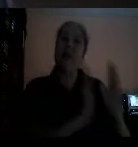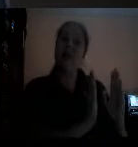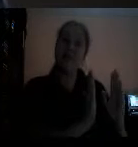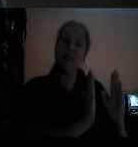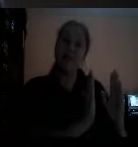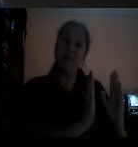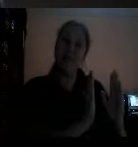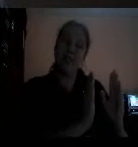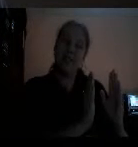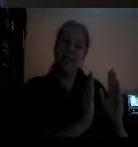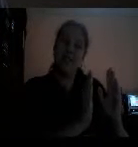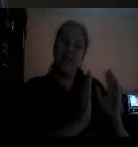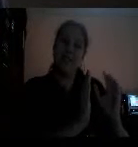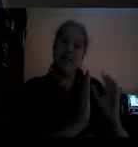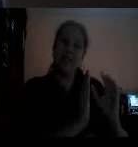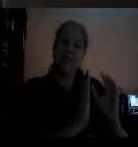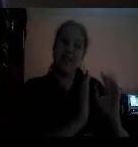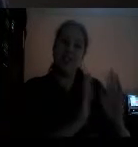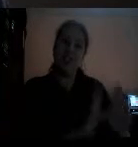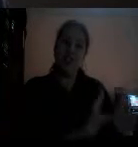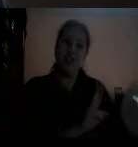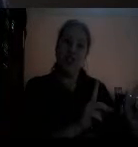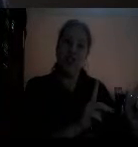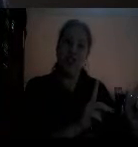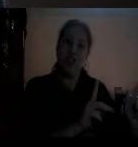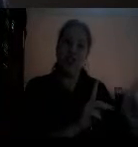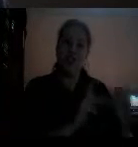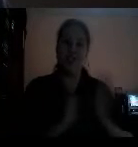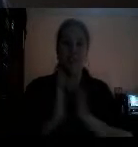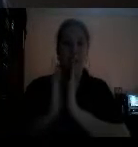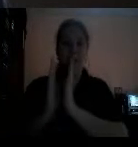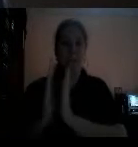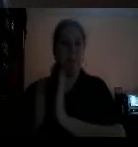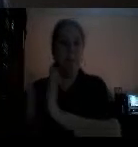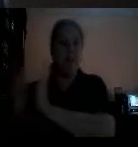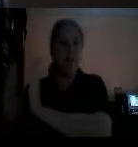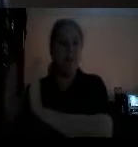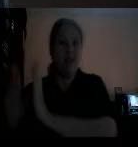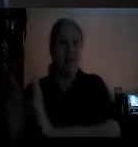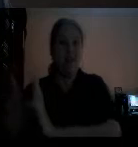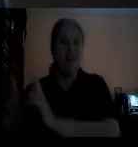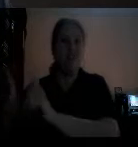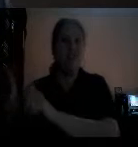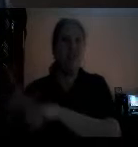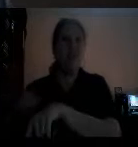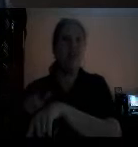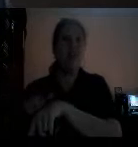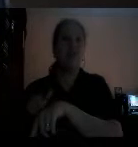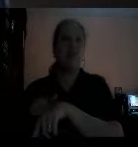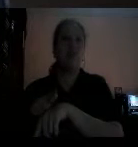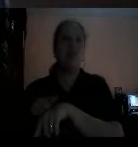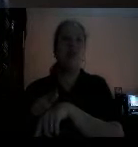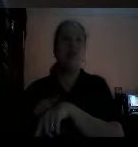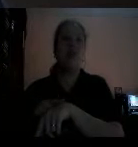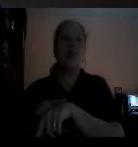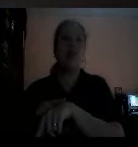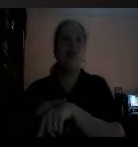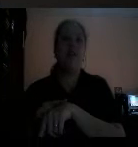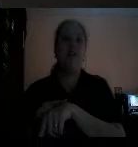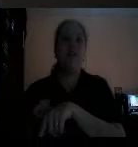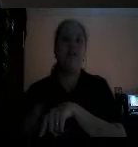está adiantado. Mas em relação a quem? A linha mestra do tempo. Porque o mundo corre sobre a